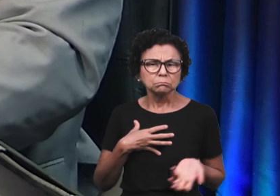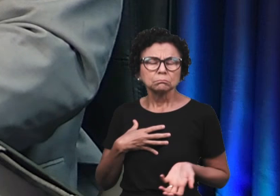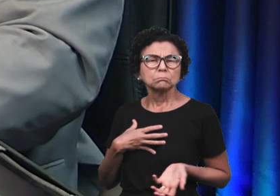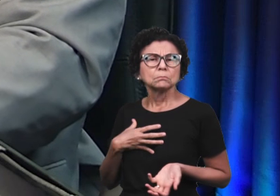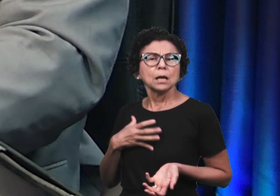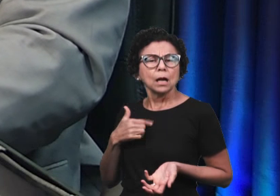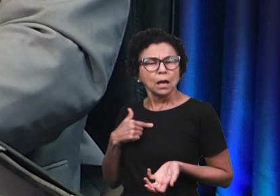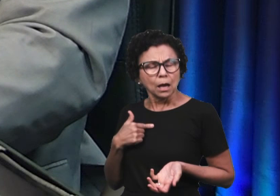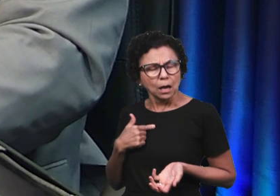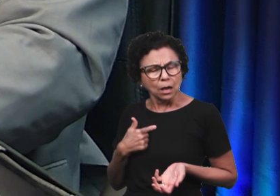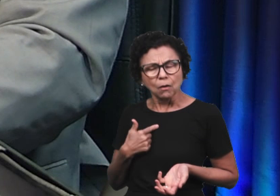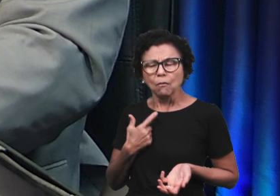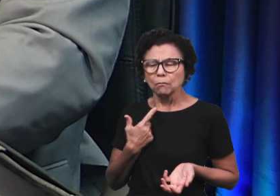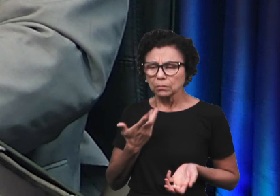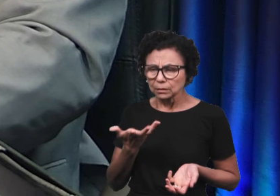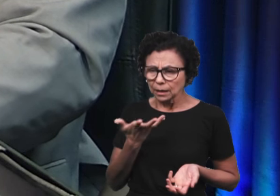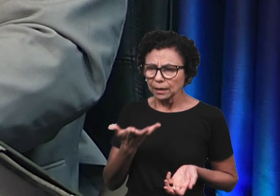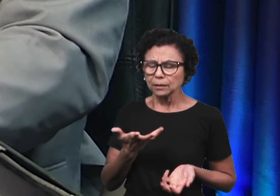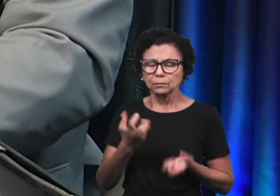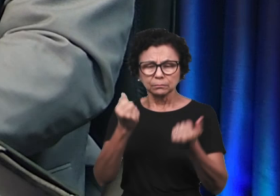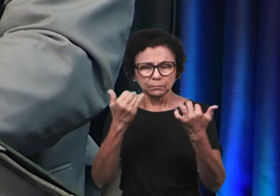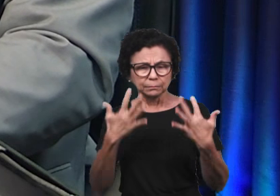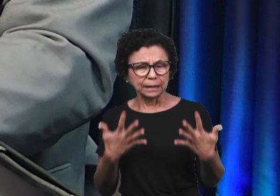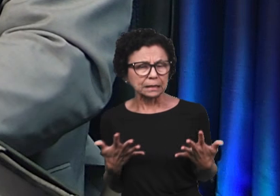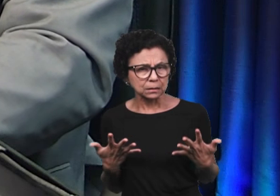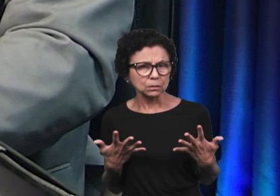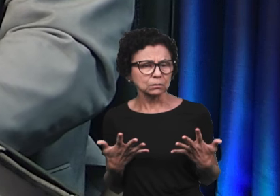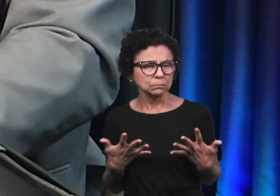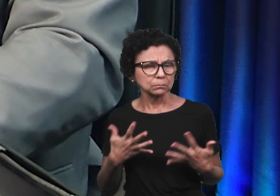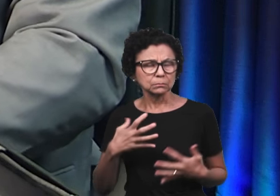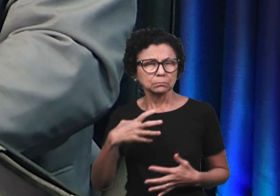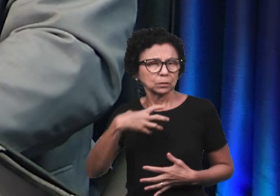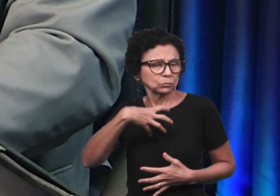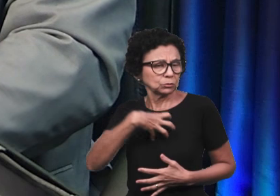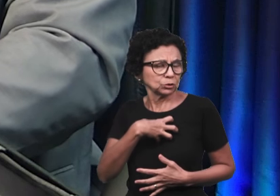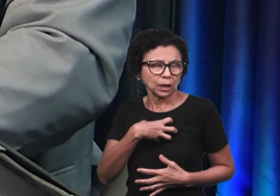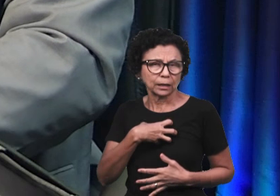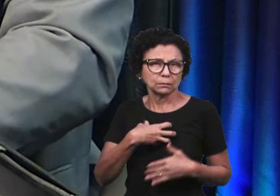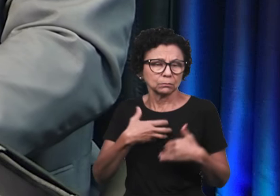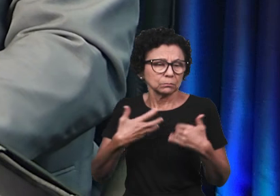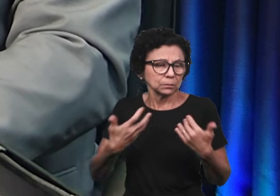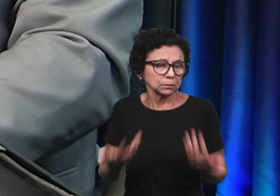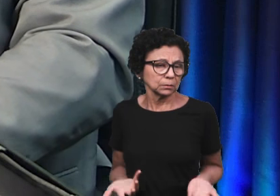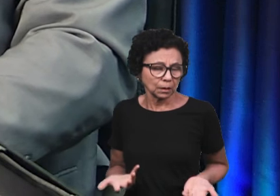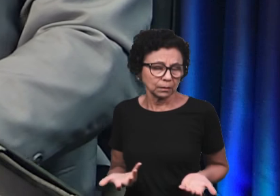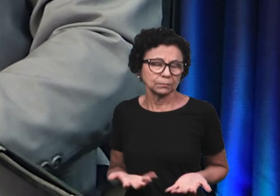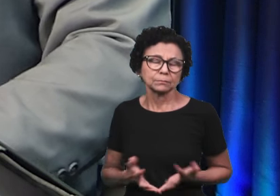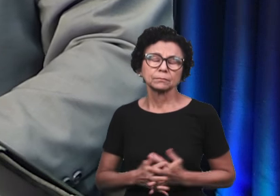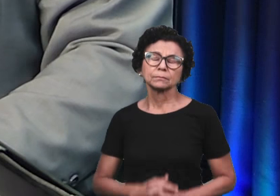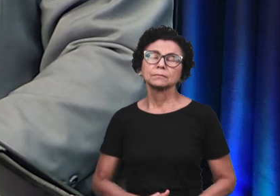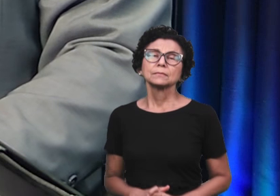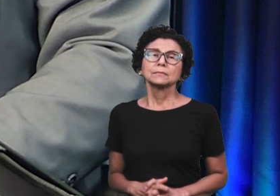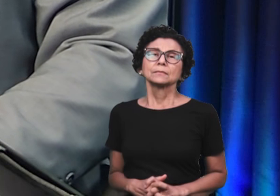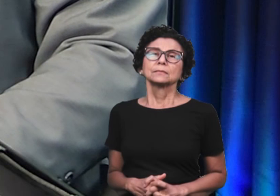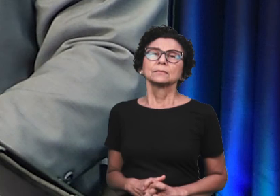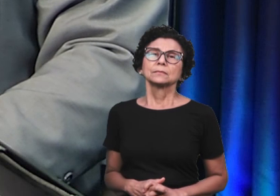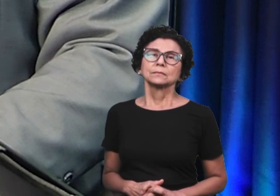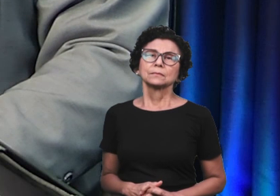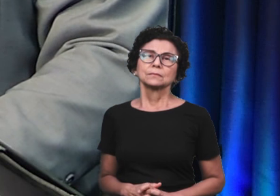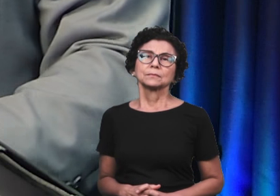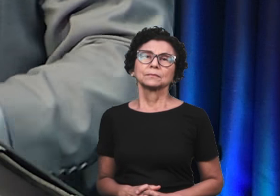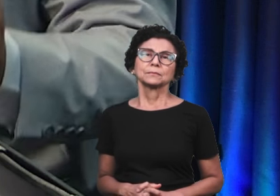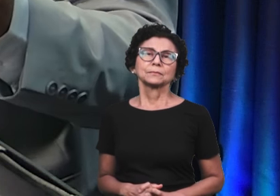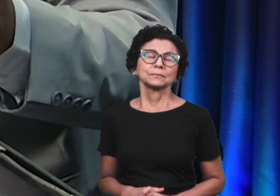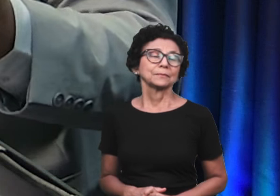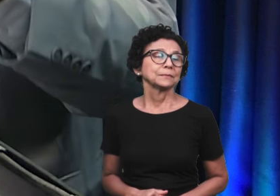eu o levarei. Eu vou colocar onde eu quiser, da maneira que eu quiser, quando eu quiser. Não